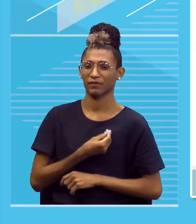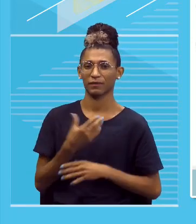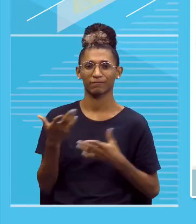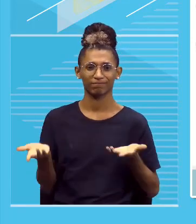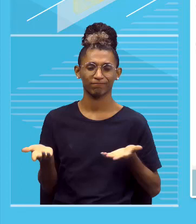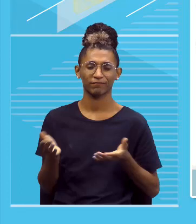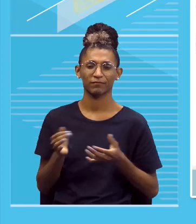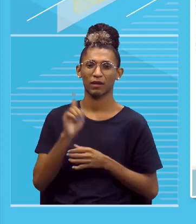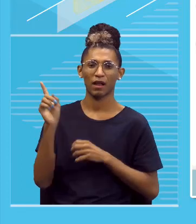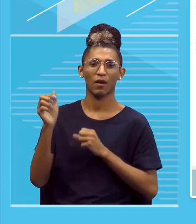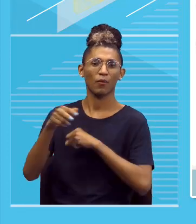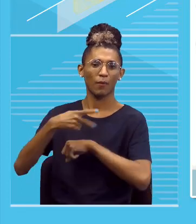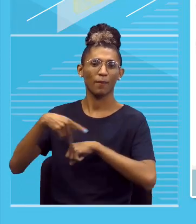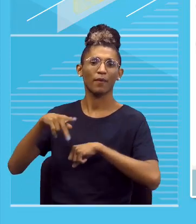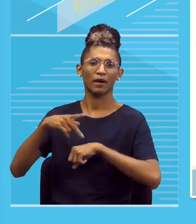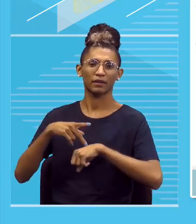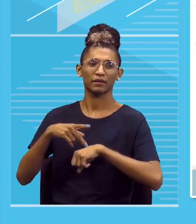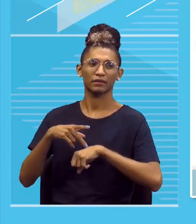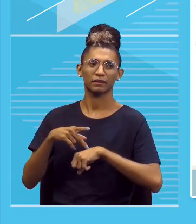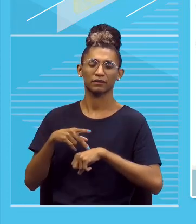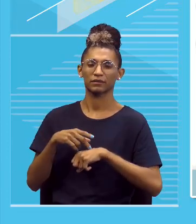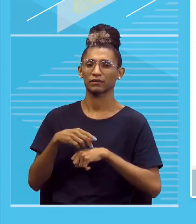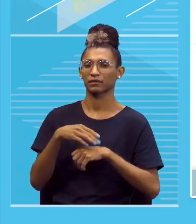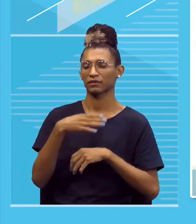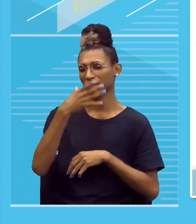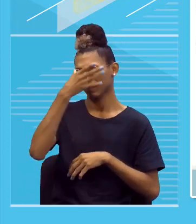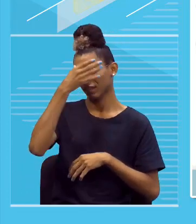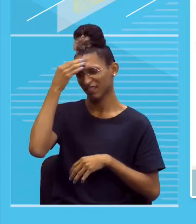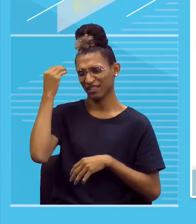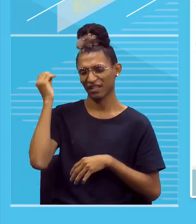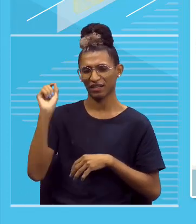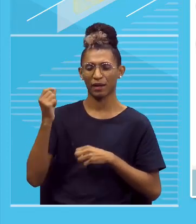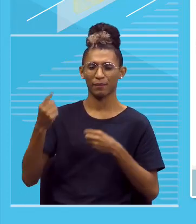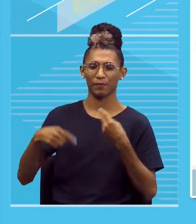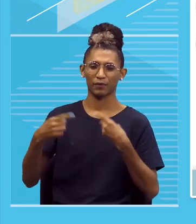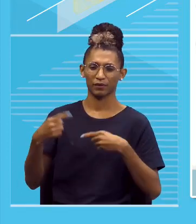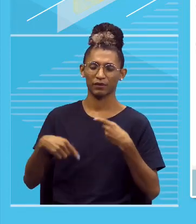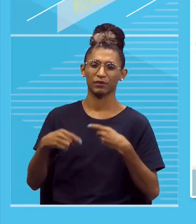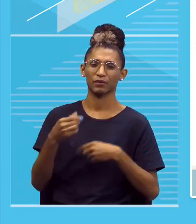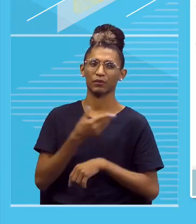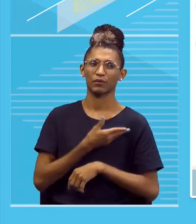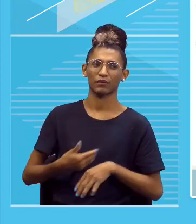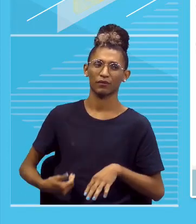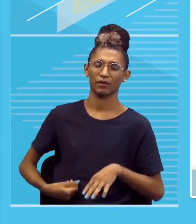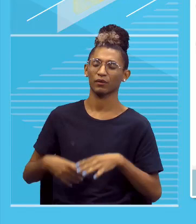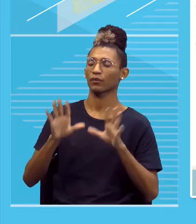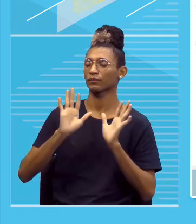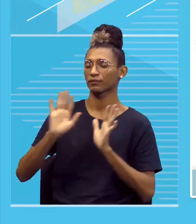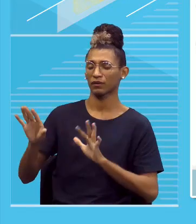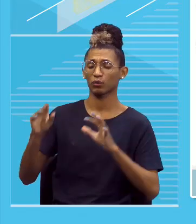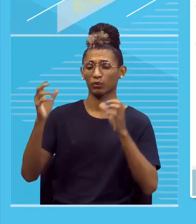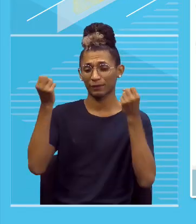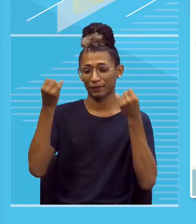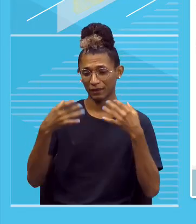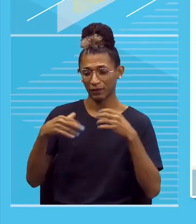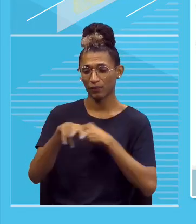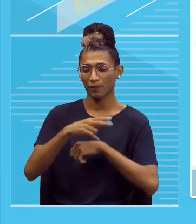a Venezuela gente esquece política governo tô falando do país